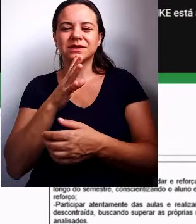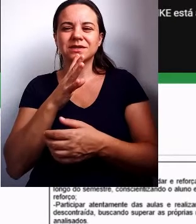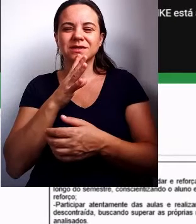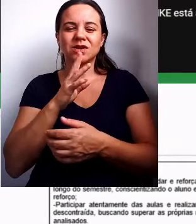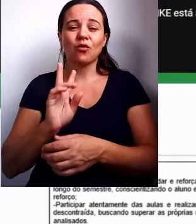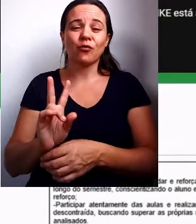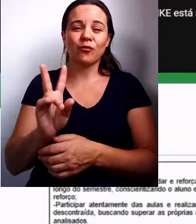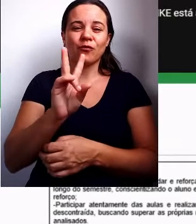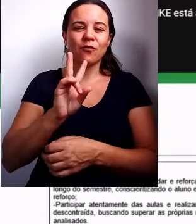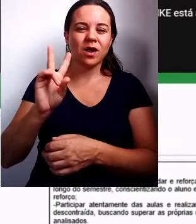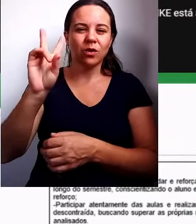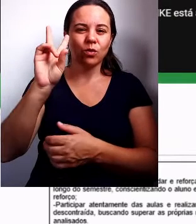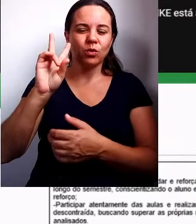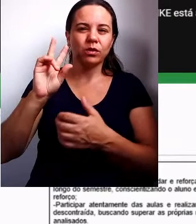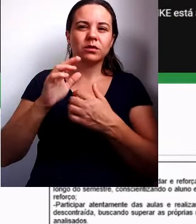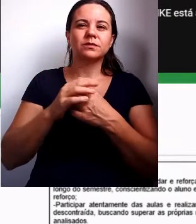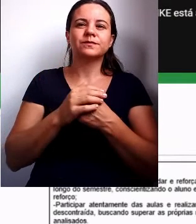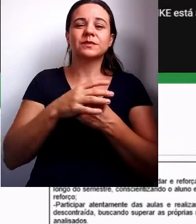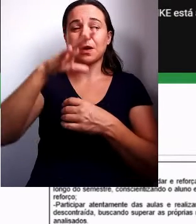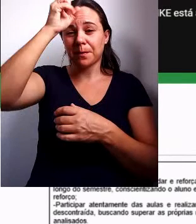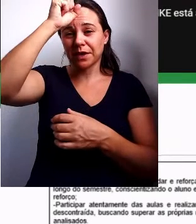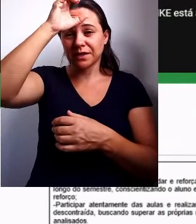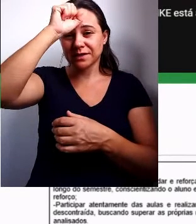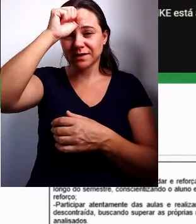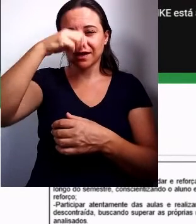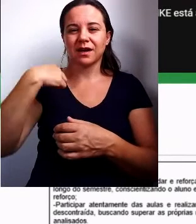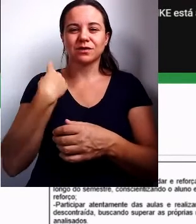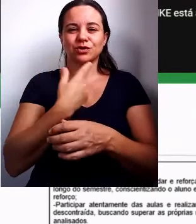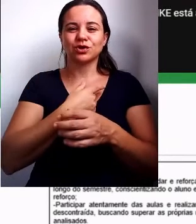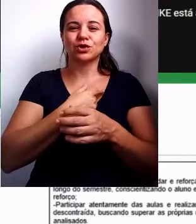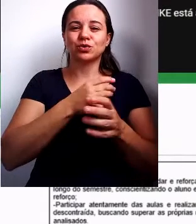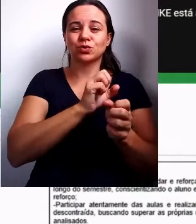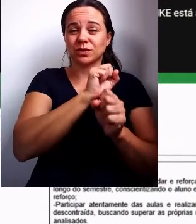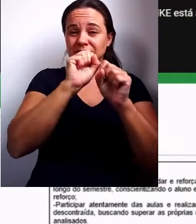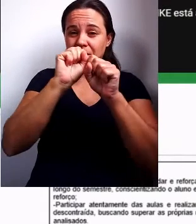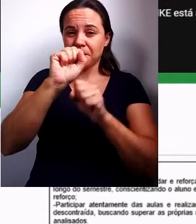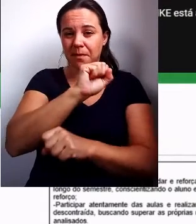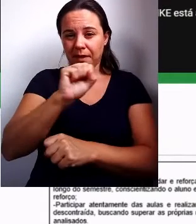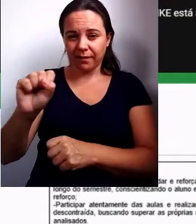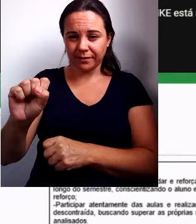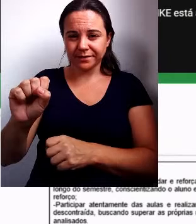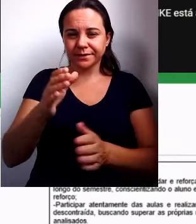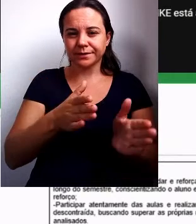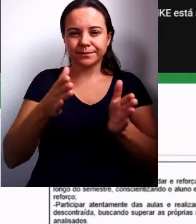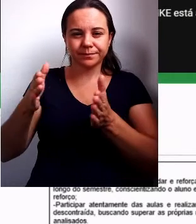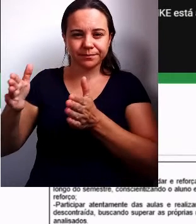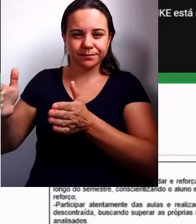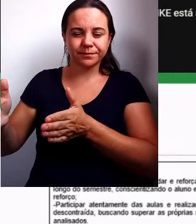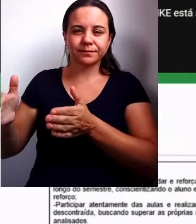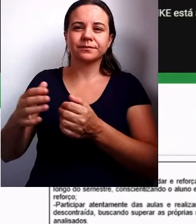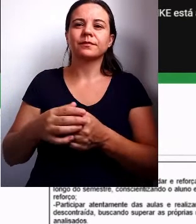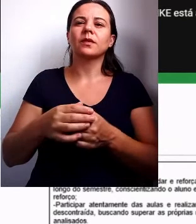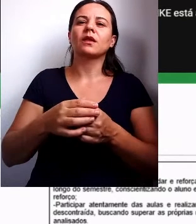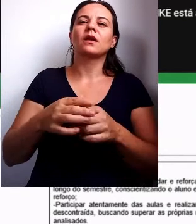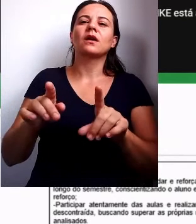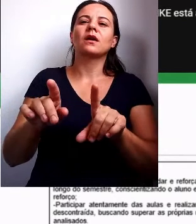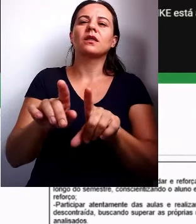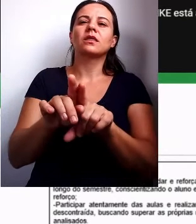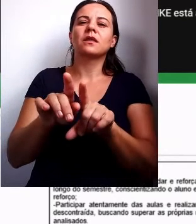como reconhecer o valor em aprofundar e reforçar aprendizagens construídas ao longo do semestre e também